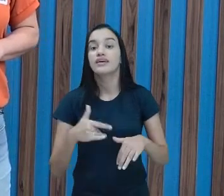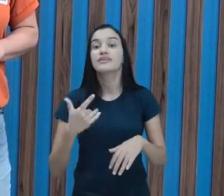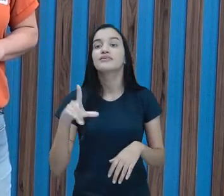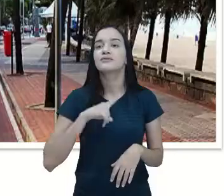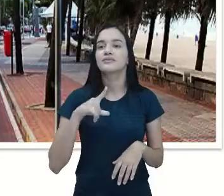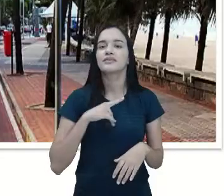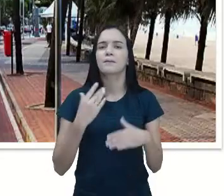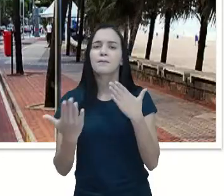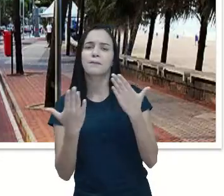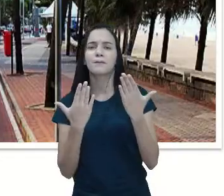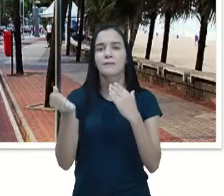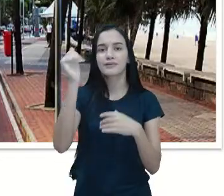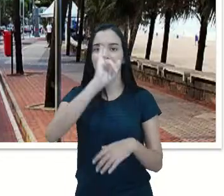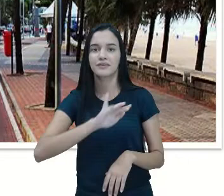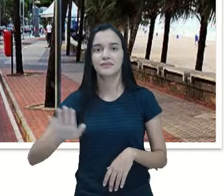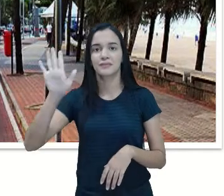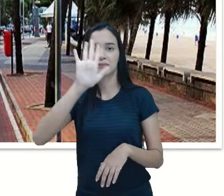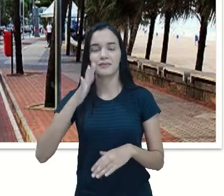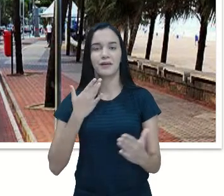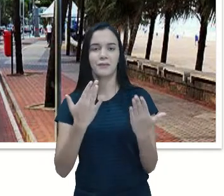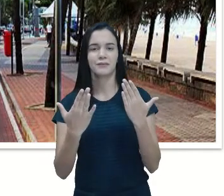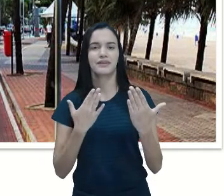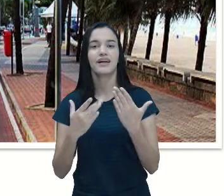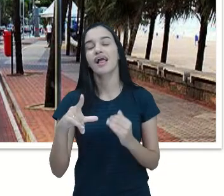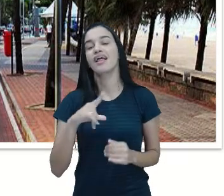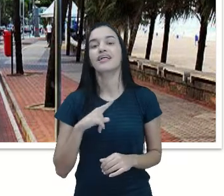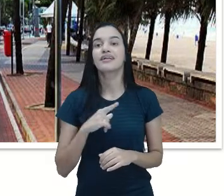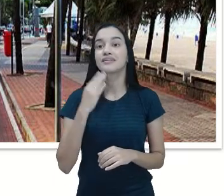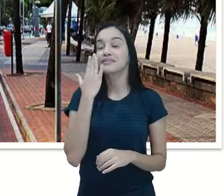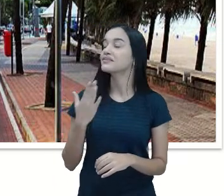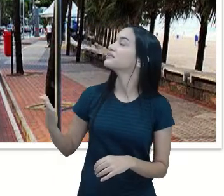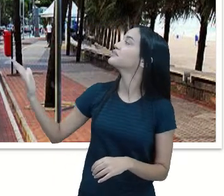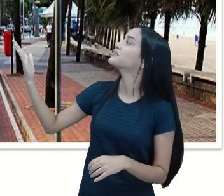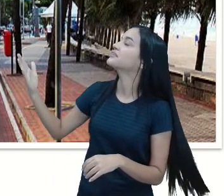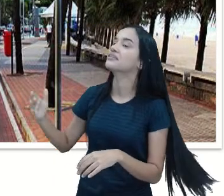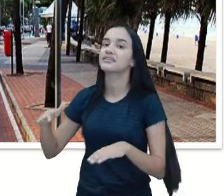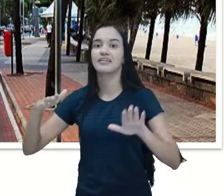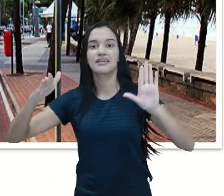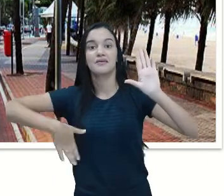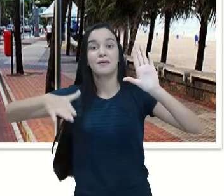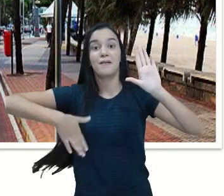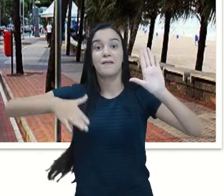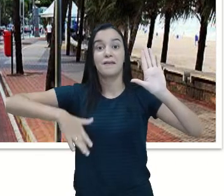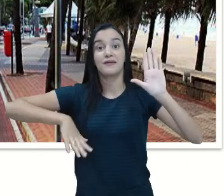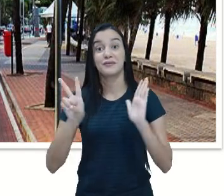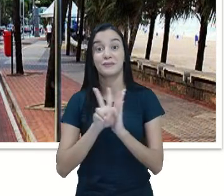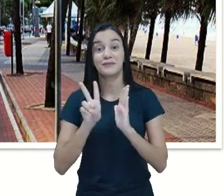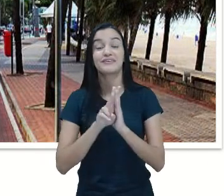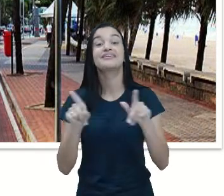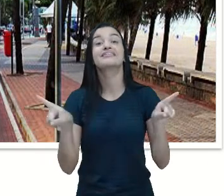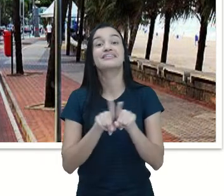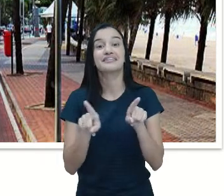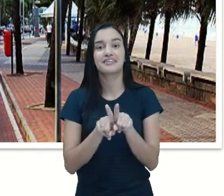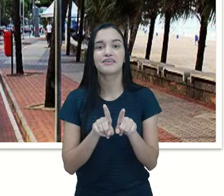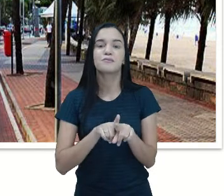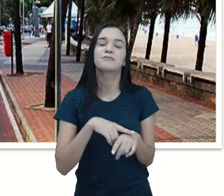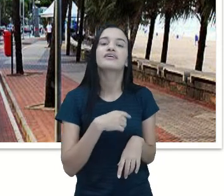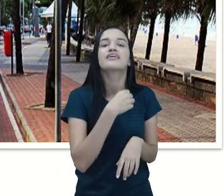para comparar. Olha aí. Nós temos a imagem de uma praia, a Praia de Boa Viagem, também nos anos